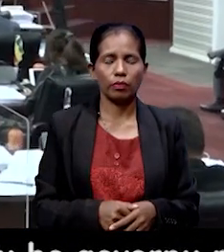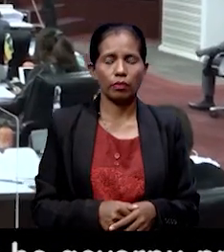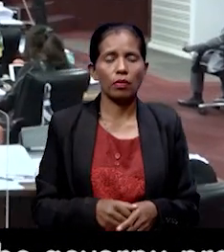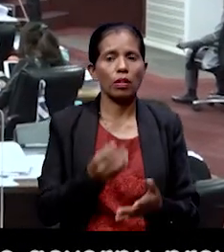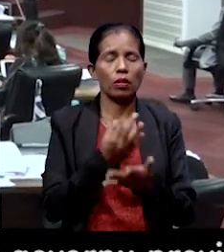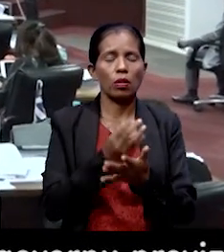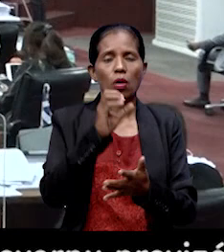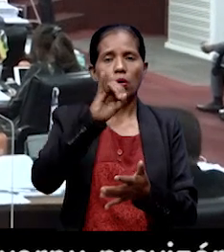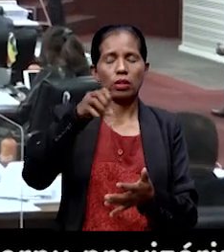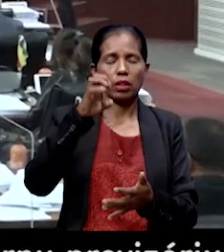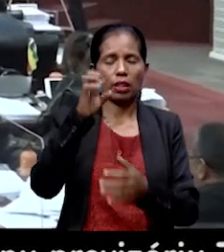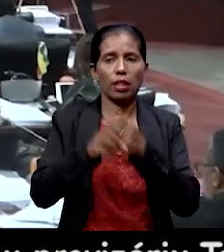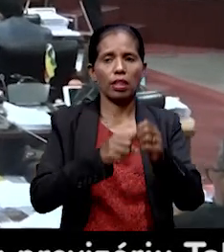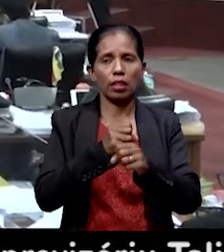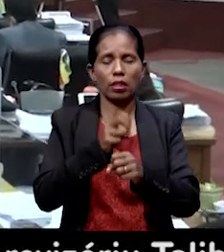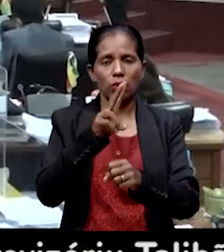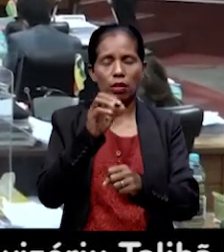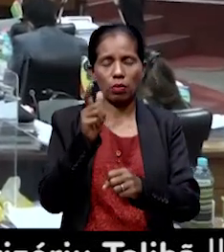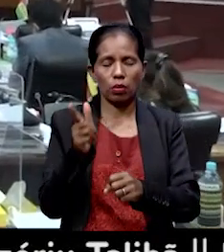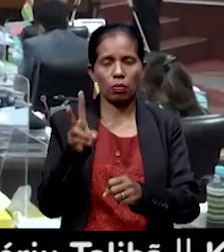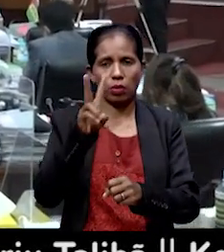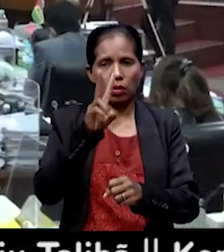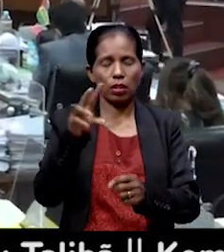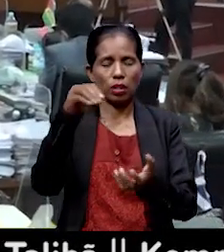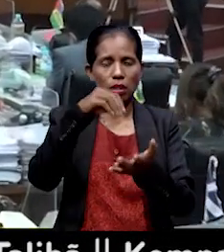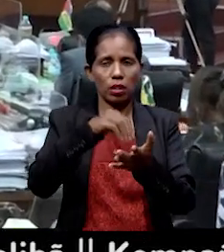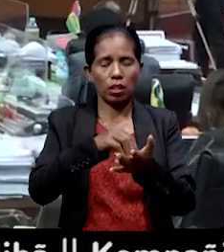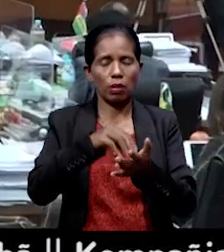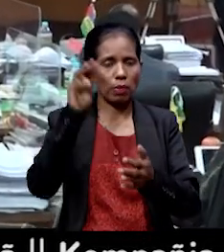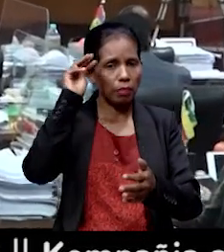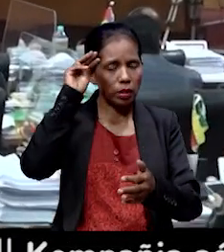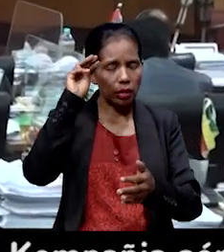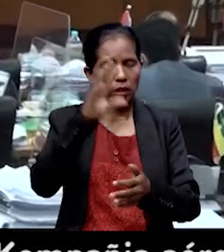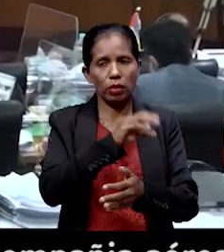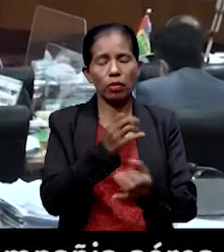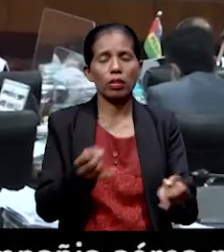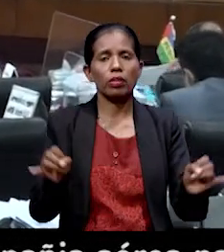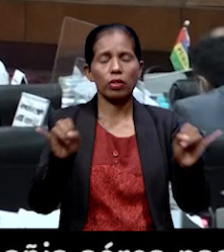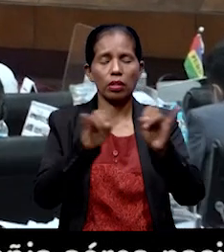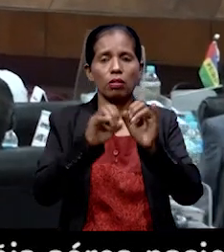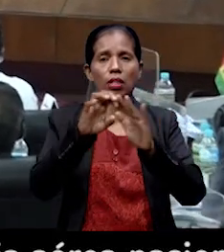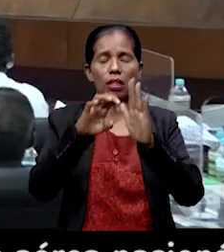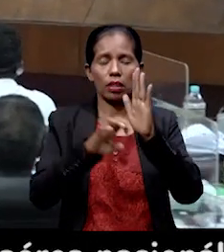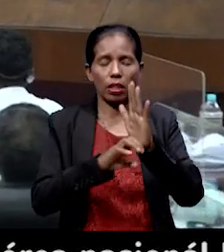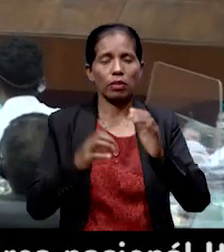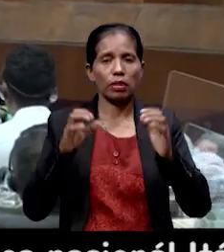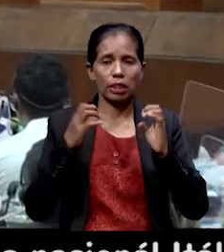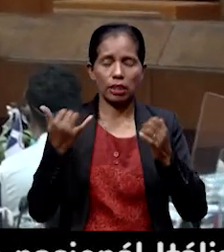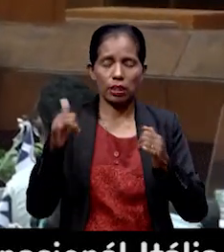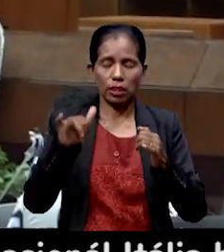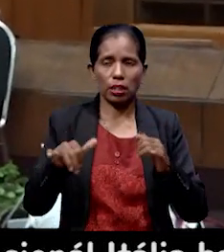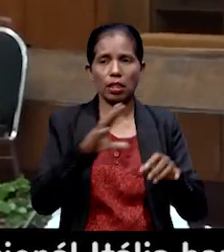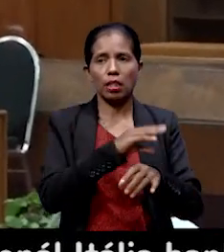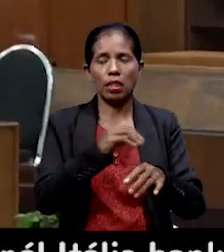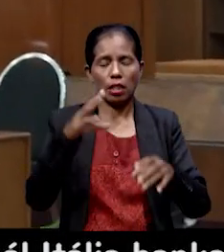Orsamentu geral Estado batinan rihun ruar wanulu resin ruar nebe aloka bakada ministeru no instituição Estado sira, inclui órgão soberano